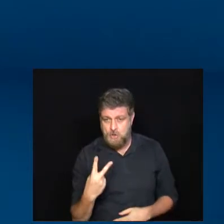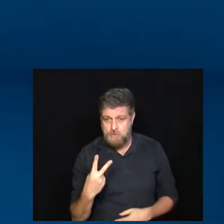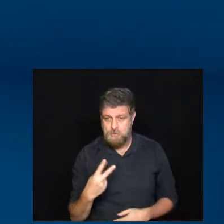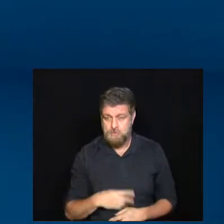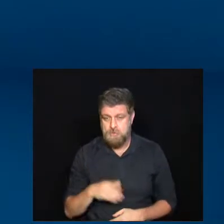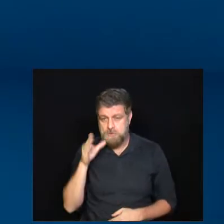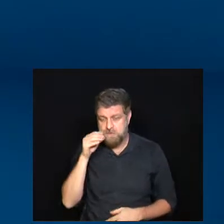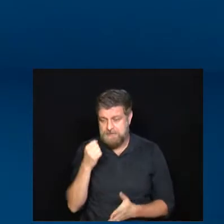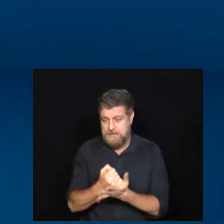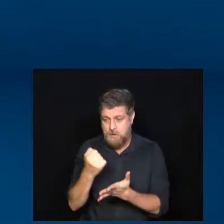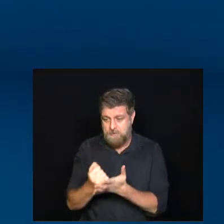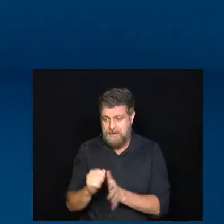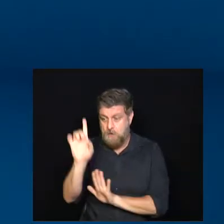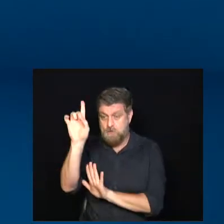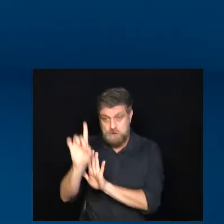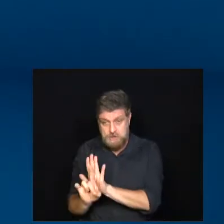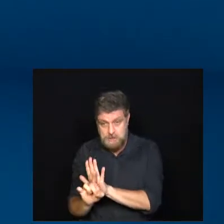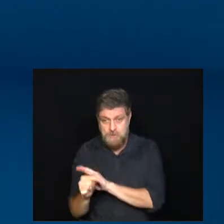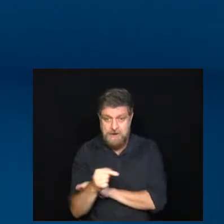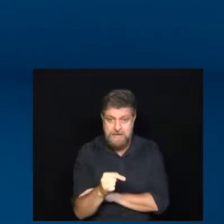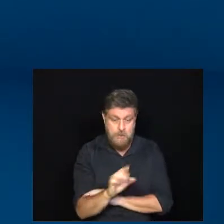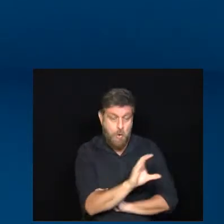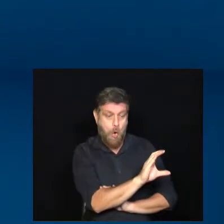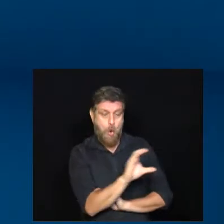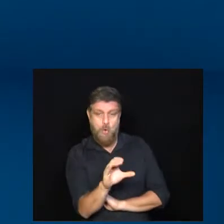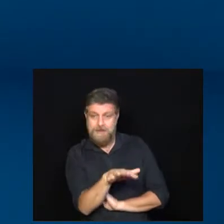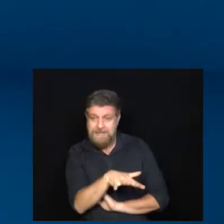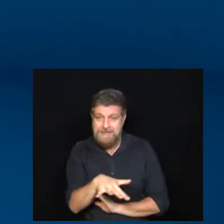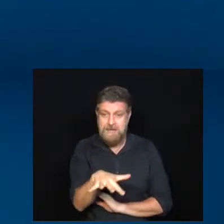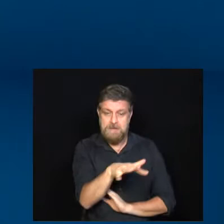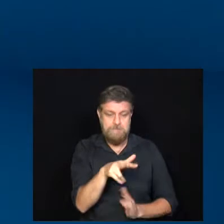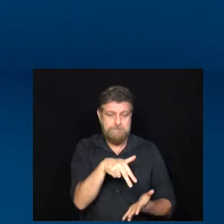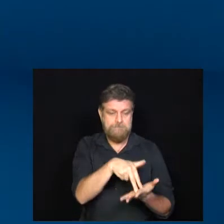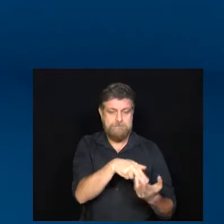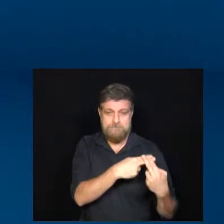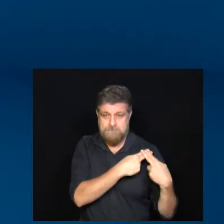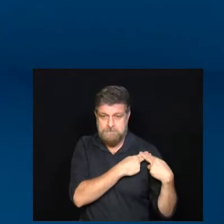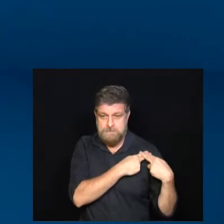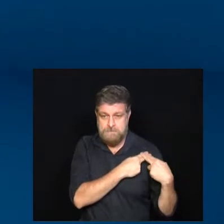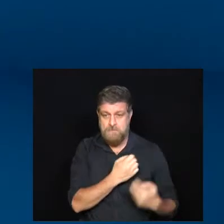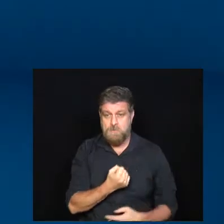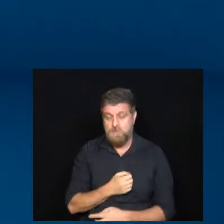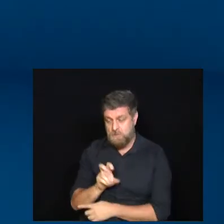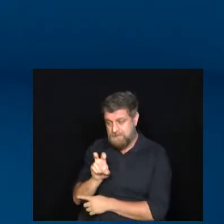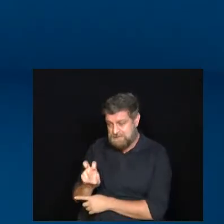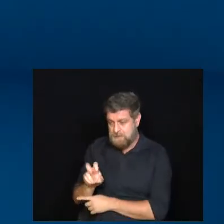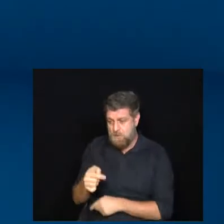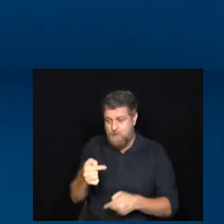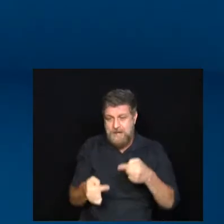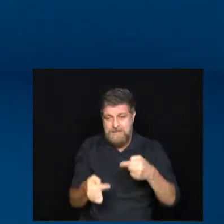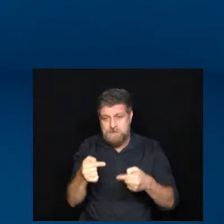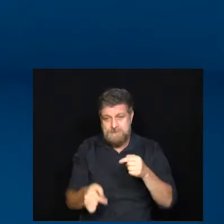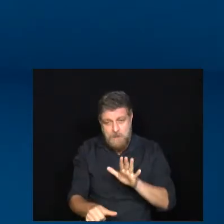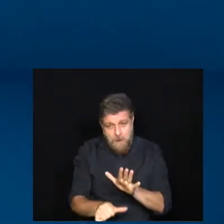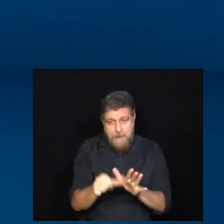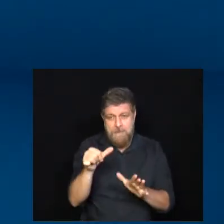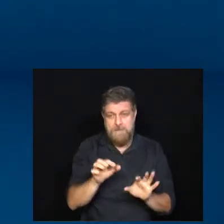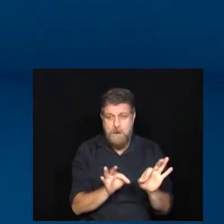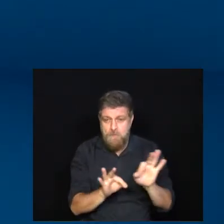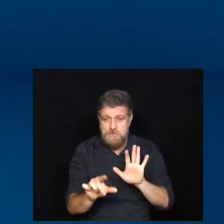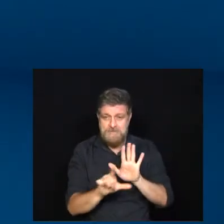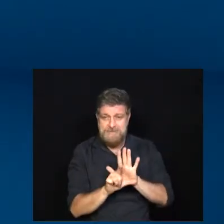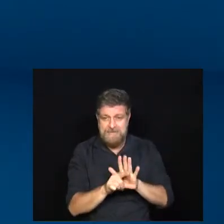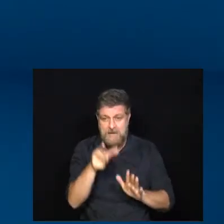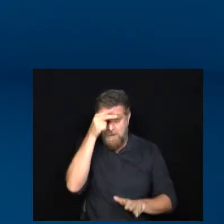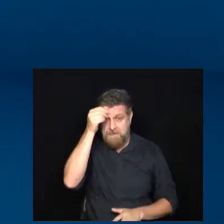cargos, um de diretor e um de coordenador departamental. O item 5 é a primeira discussão, também de um projeto de autoria